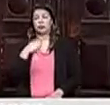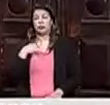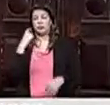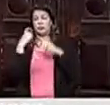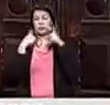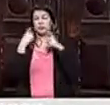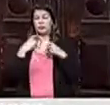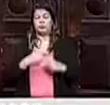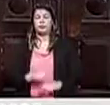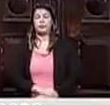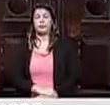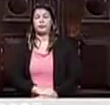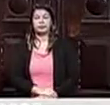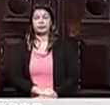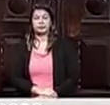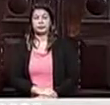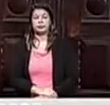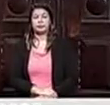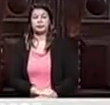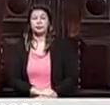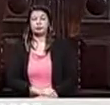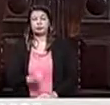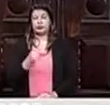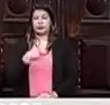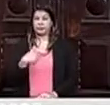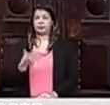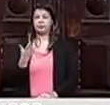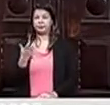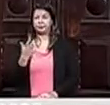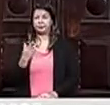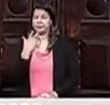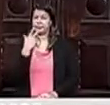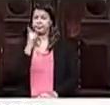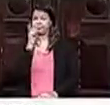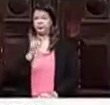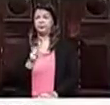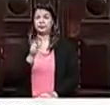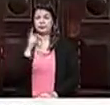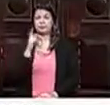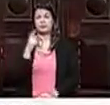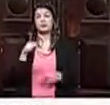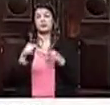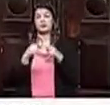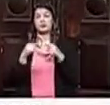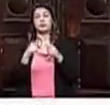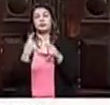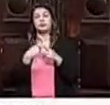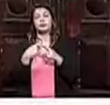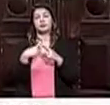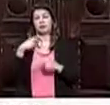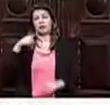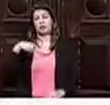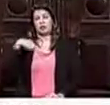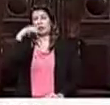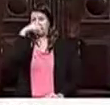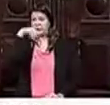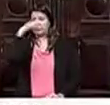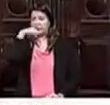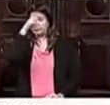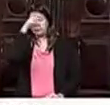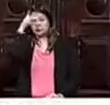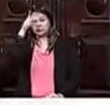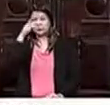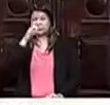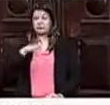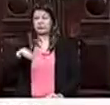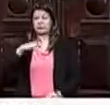não, uma parte, Vossa Excelência. Eu queria saudar a fala de Vossa Excelência e dizer o seguinte: é absurdo que o prefeito de uma